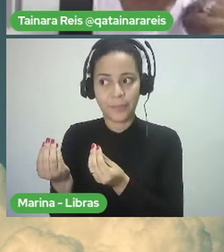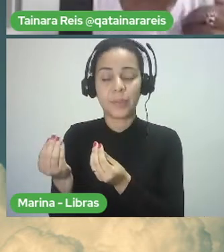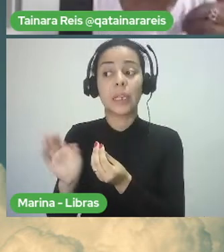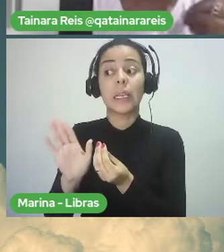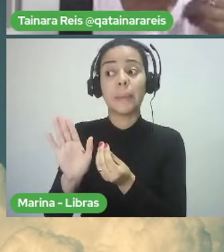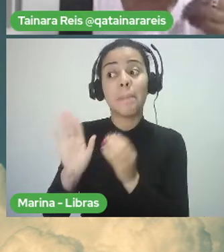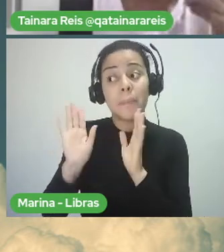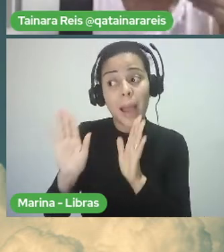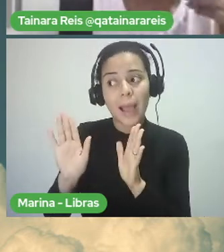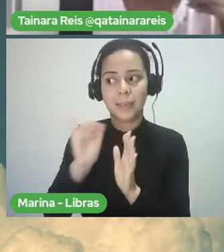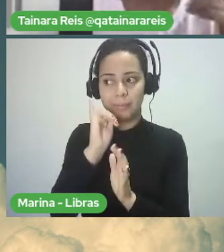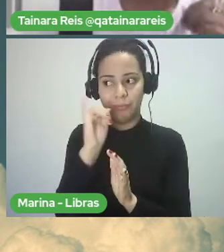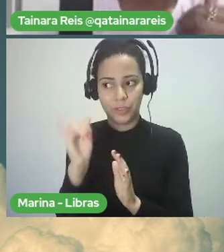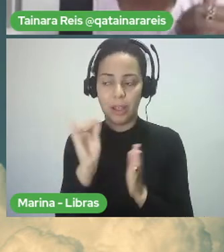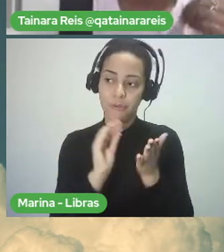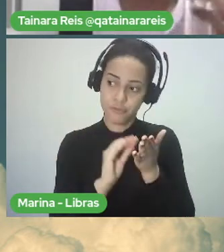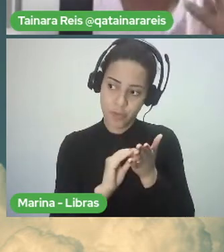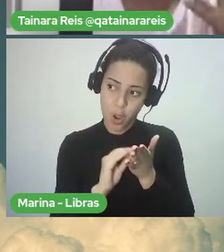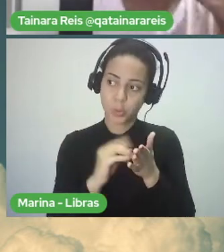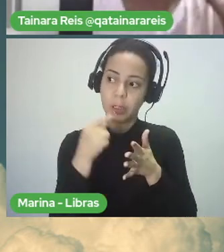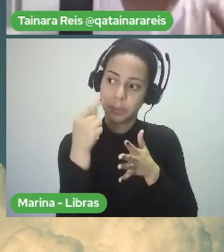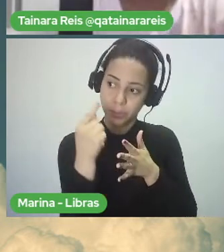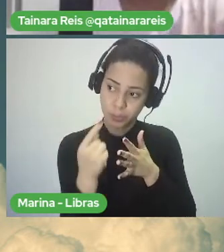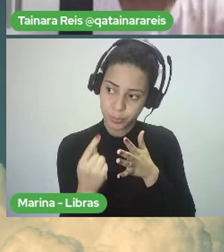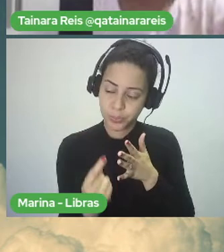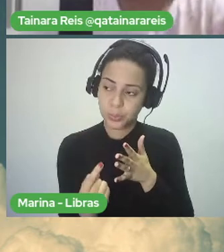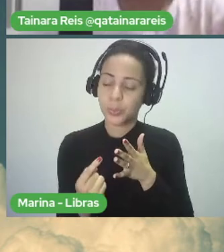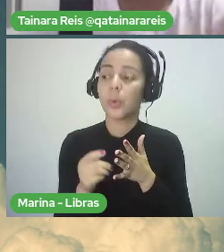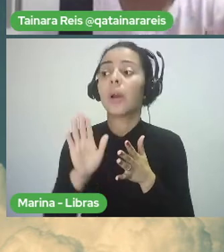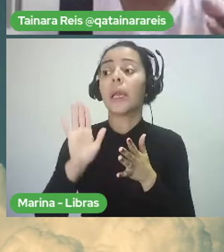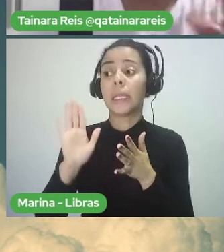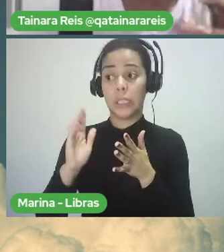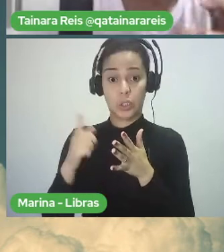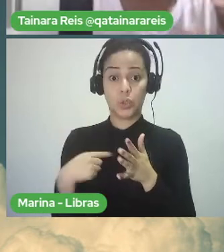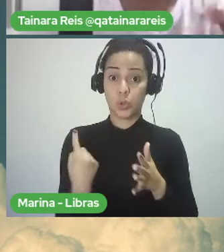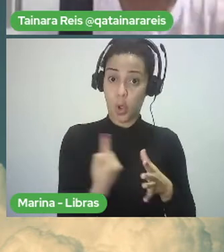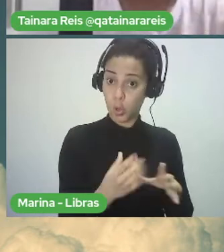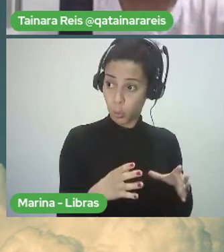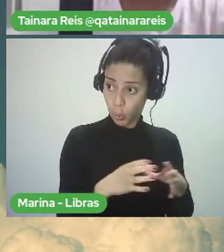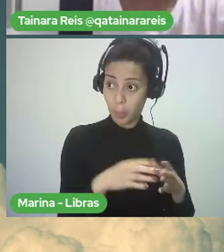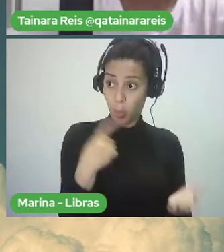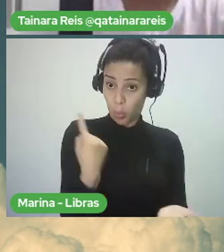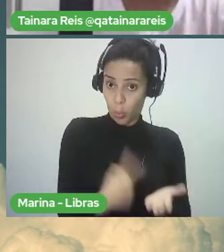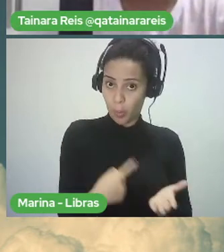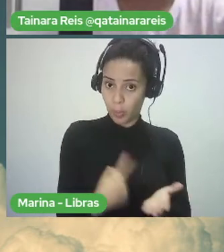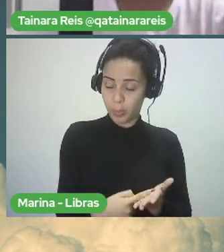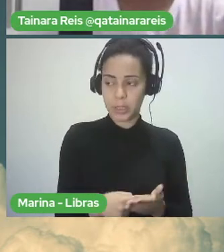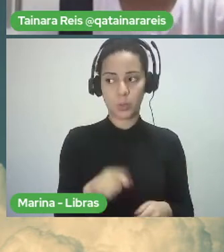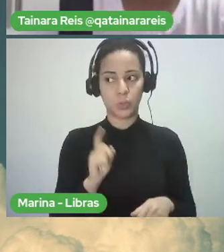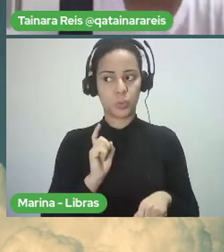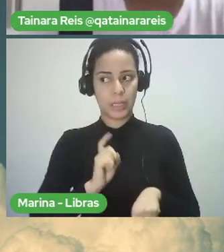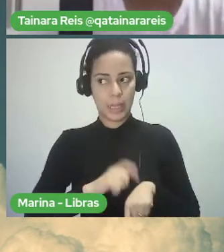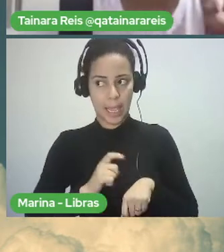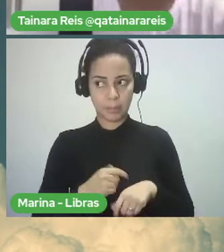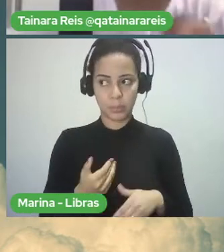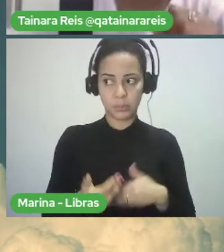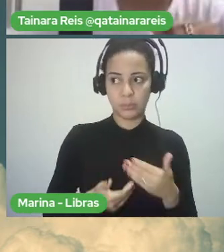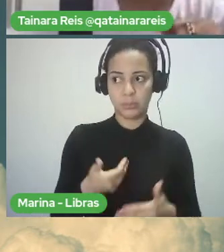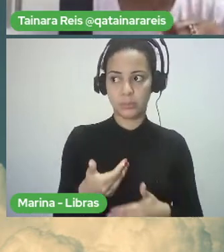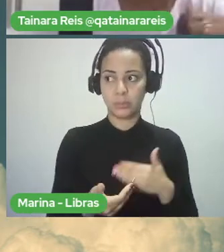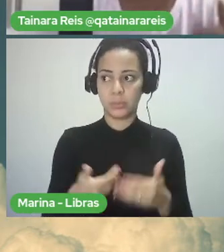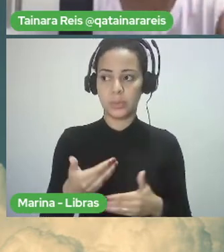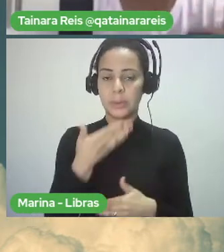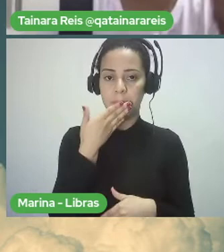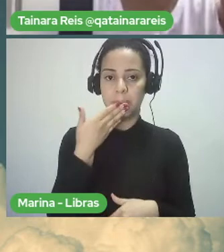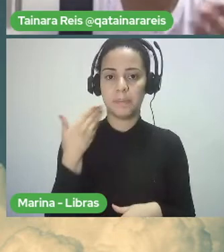sugestão que eu dou é, tenha um compromisso, estabeleça um compromisso dentro do seu time de ir aos poucos, né, em toda sprint, colocar pelo menos 1 ou 2 débitos